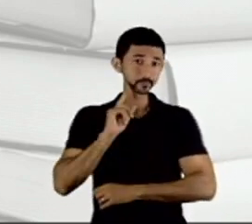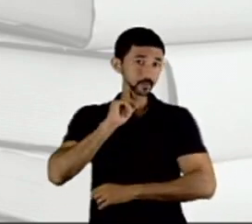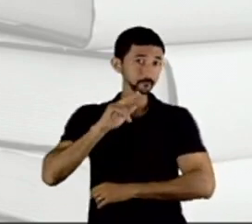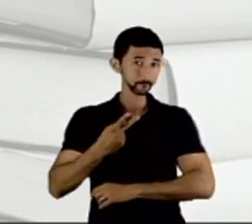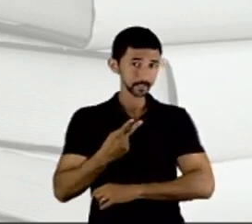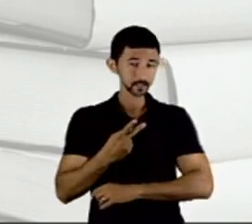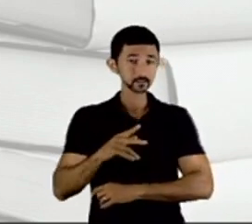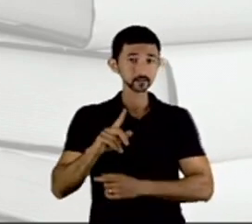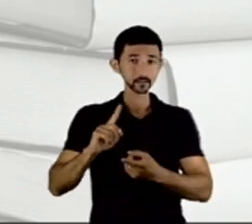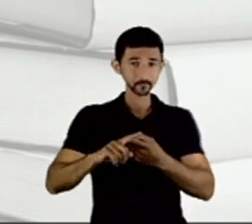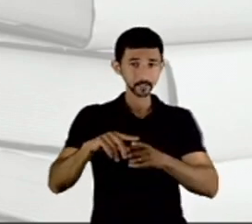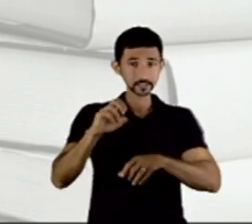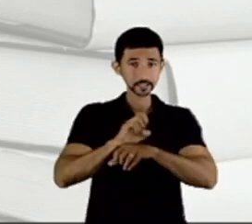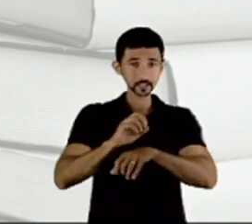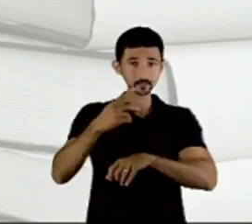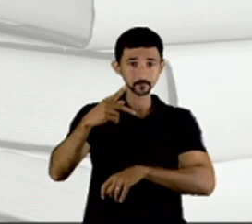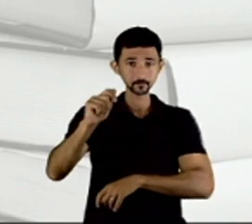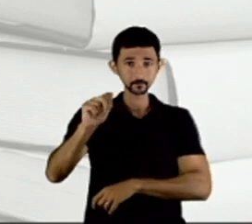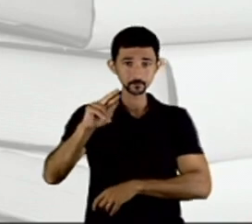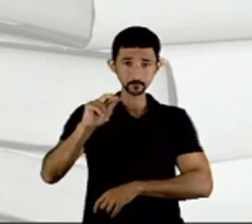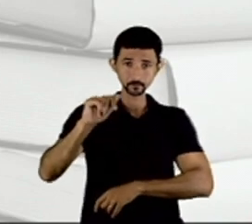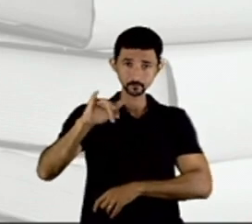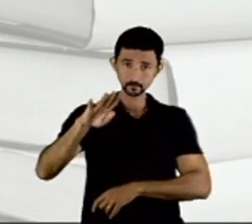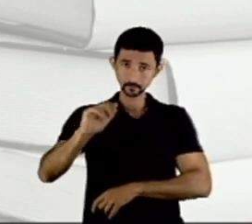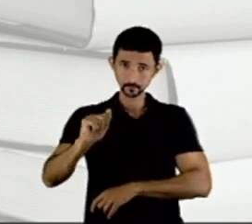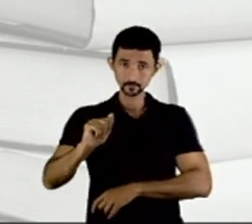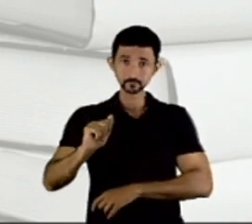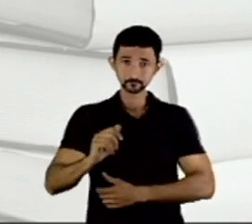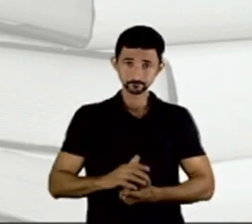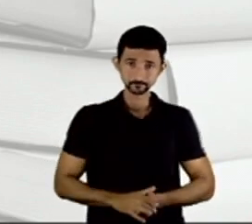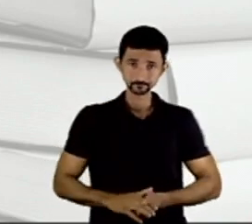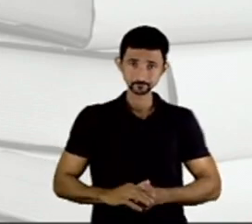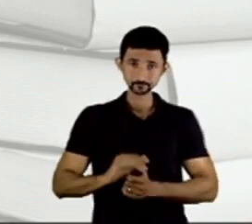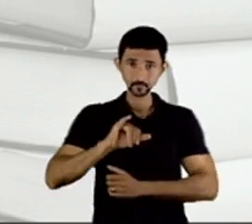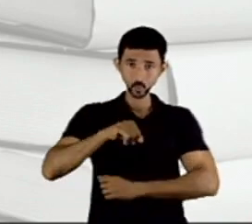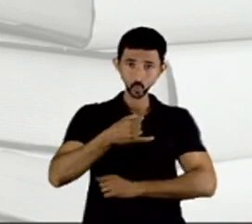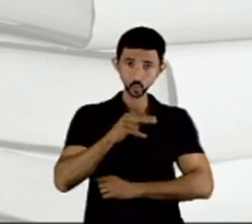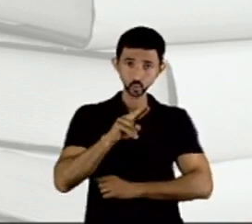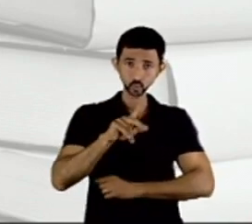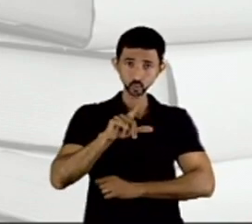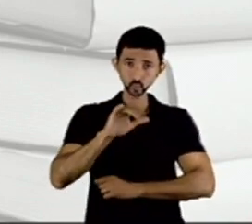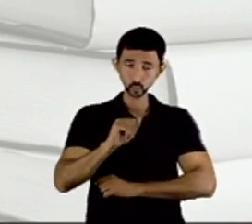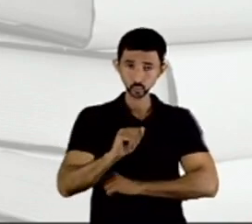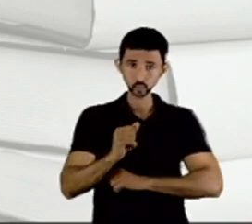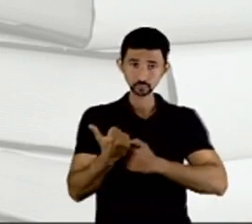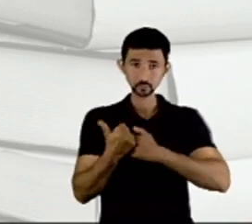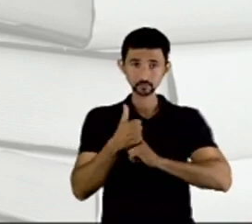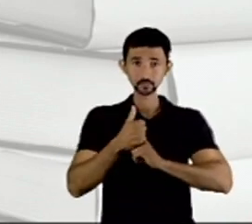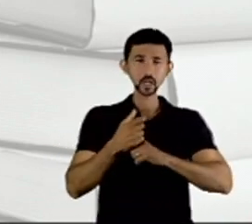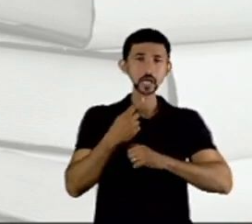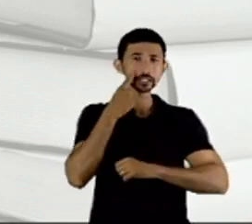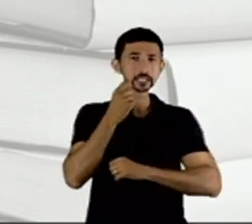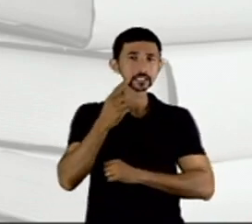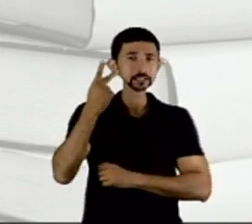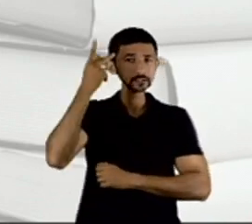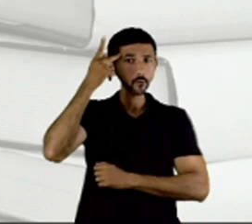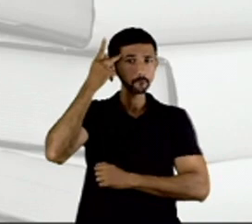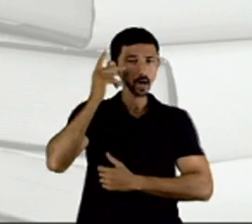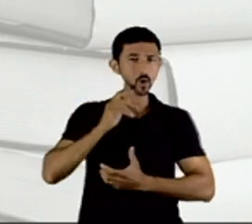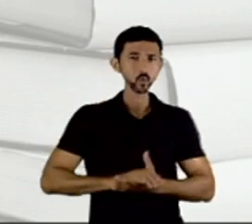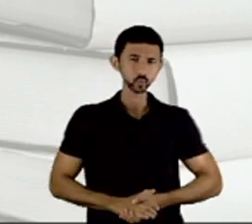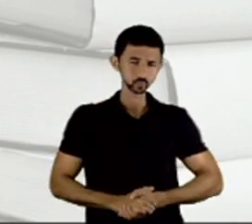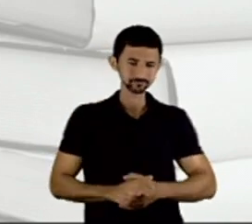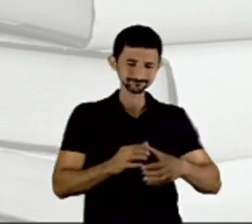e Paraíba. Enquanto que o Júlio Prestes, ele representava os interesses de São Paulo. Então, Júlio Prestes